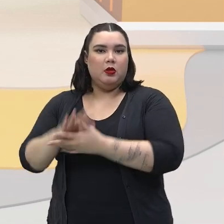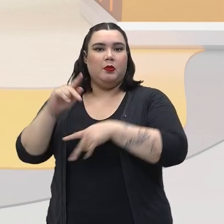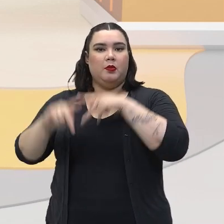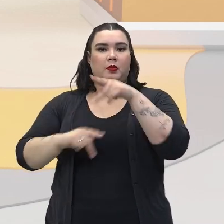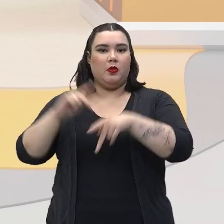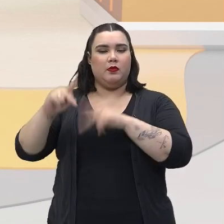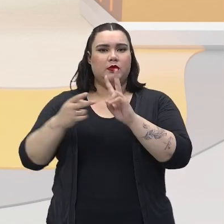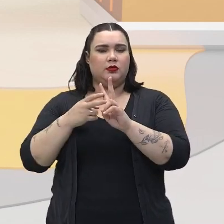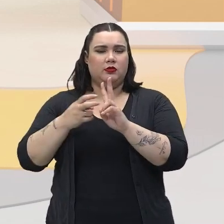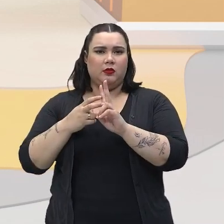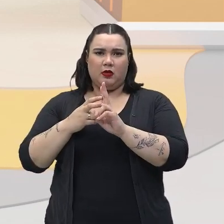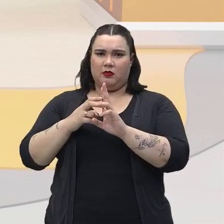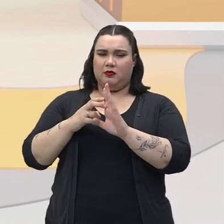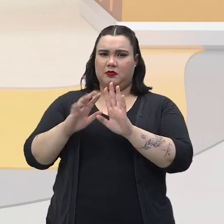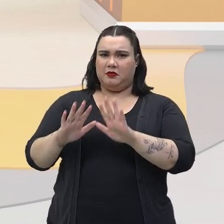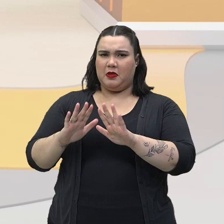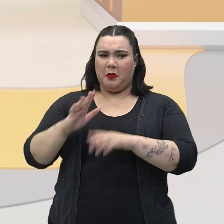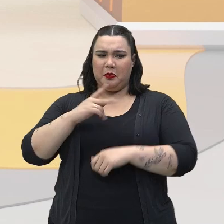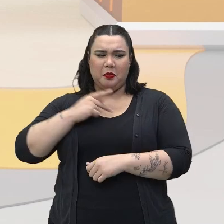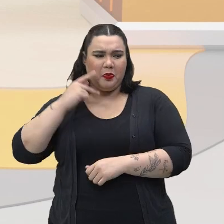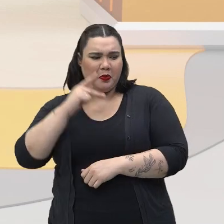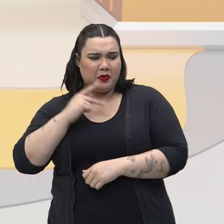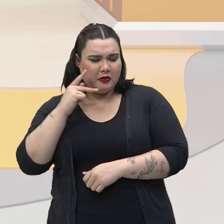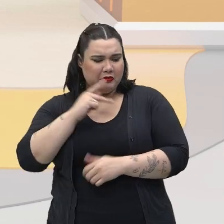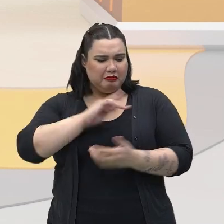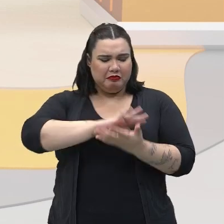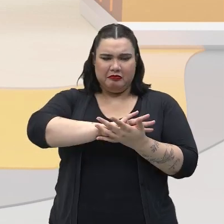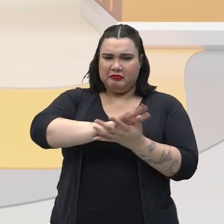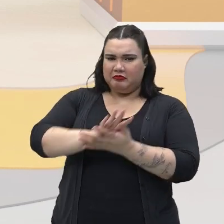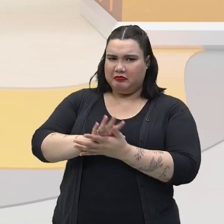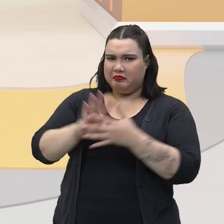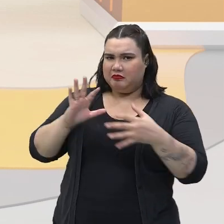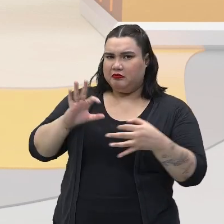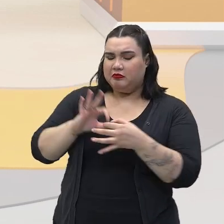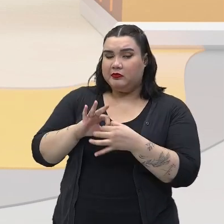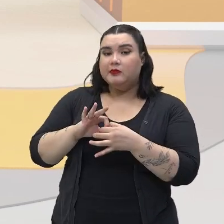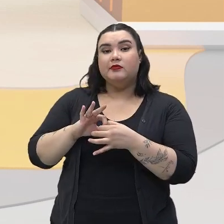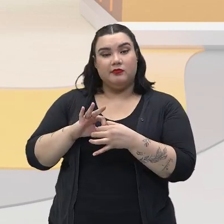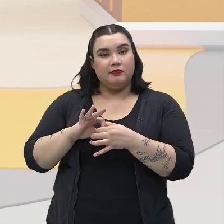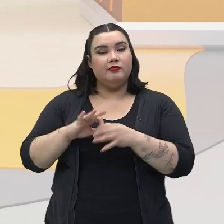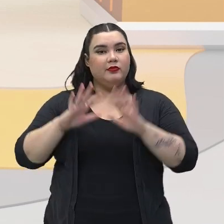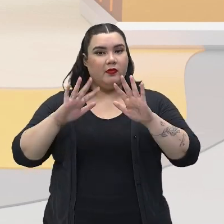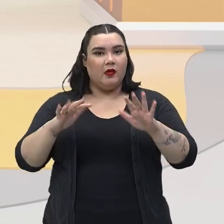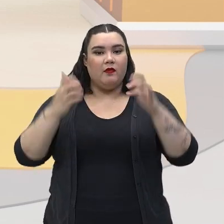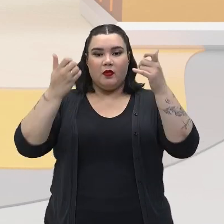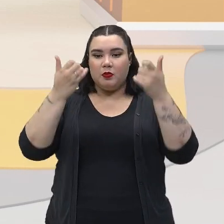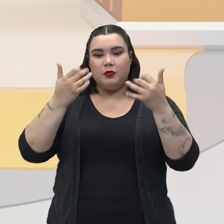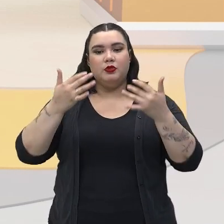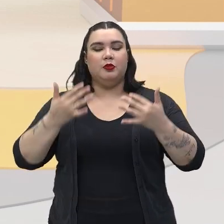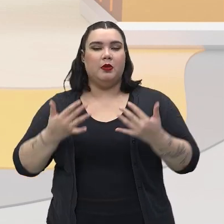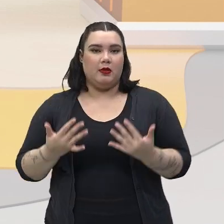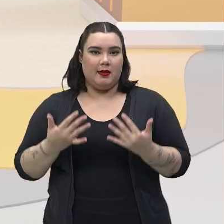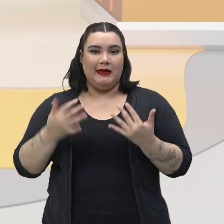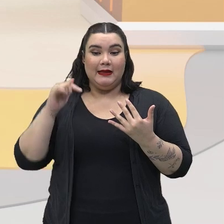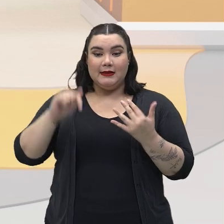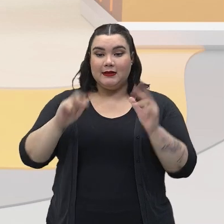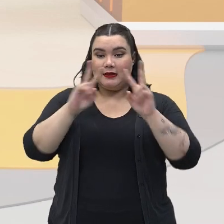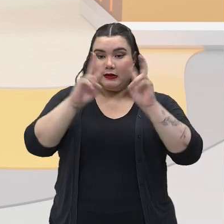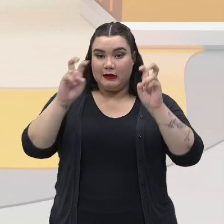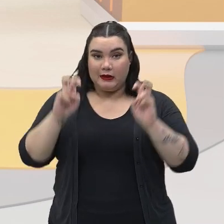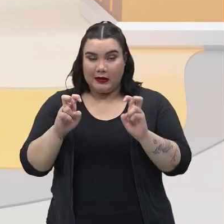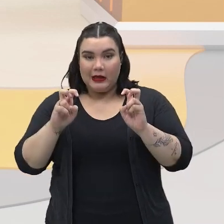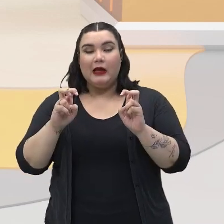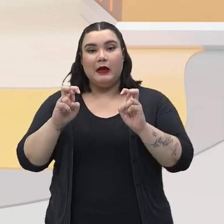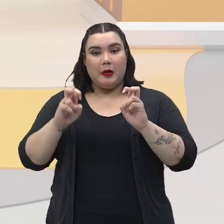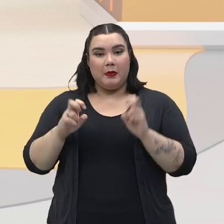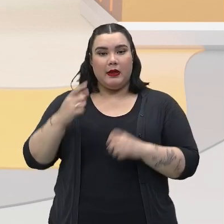Mas como assim políticas de extermínio? Sim, por mais pesado que seja essa temática e por mais